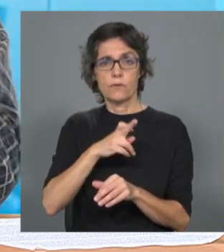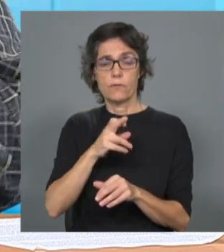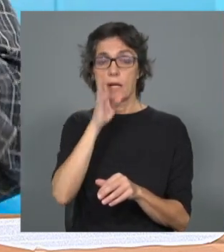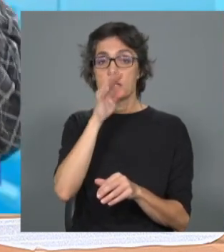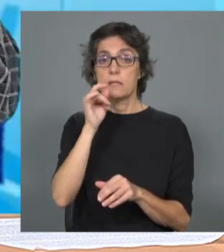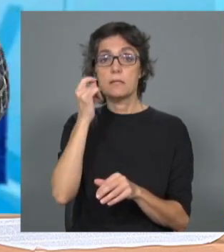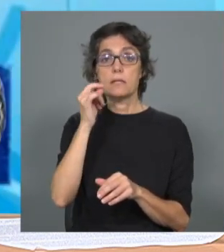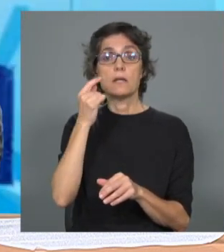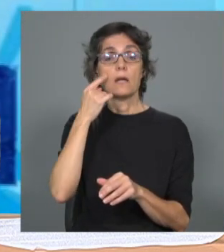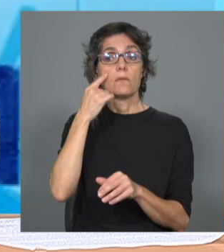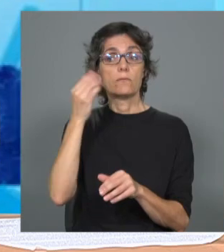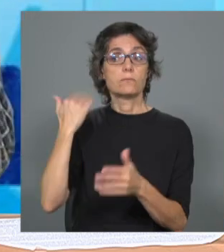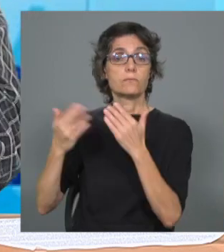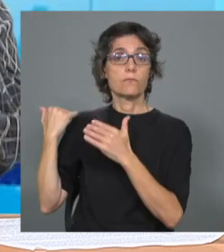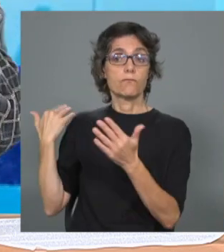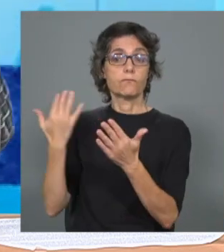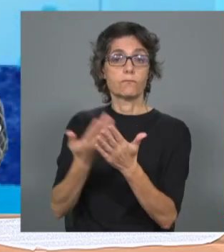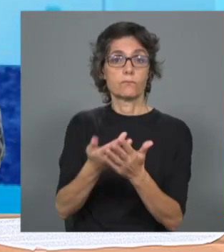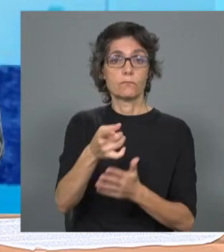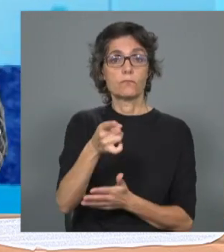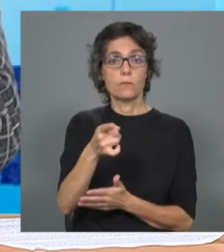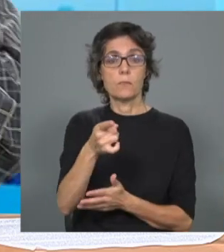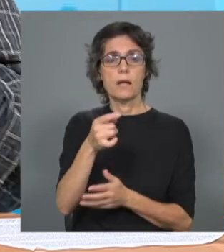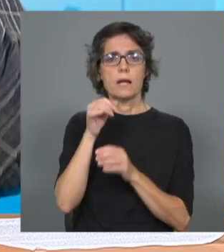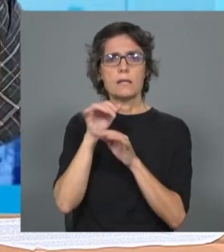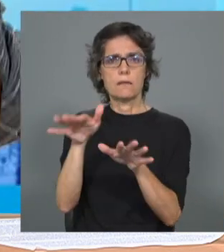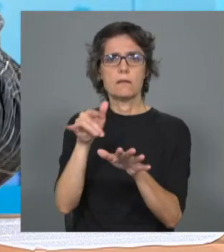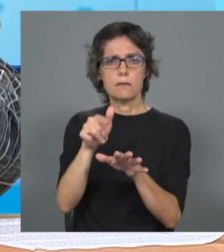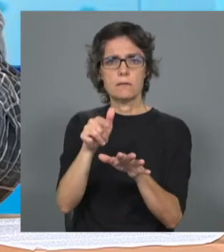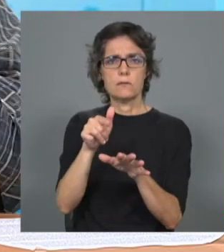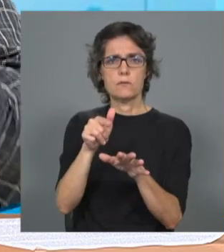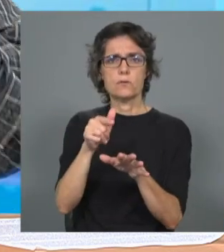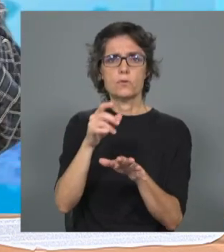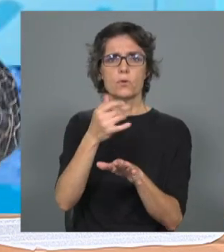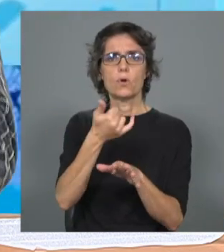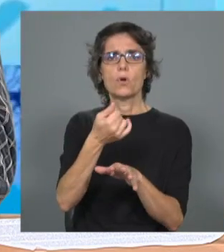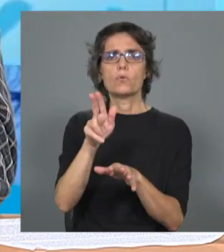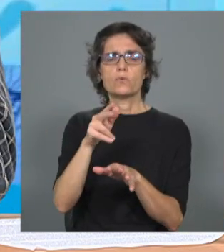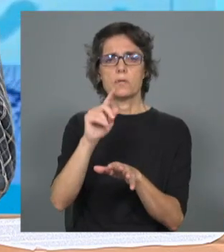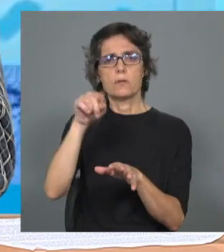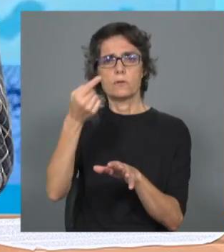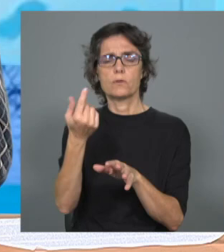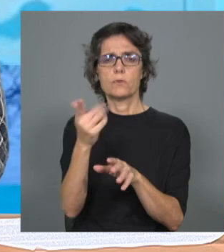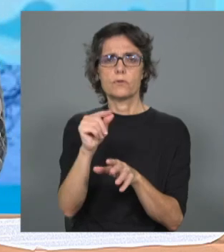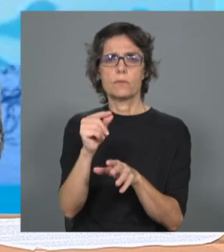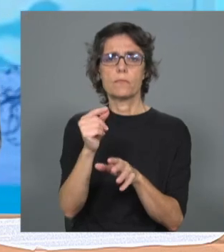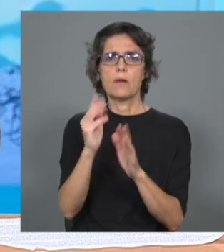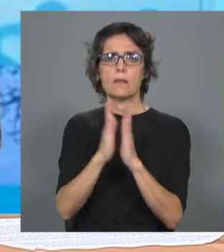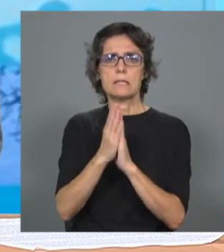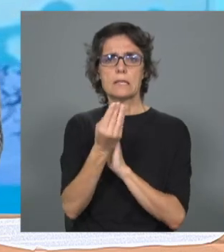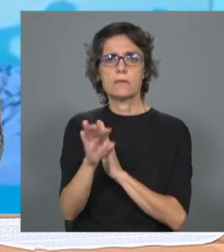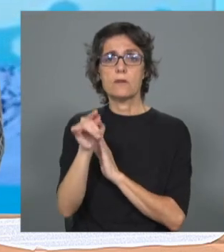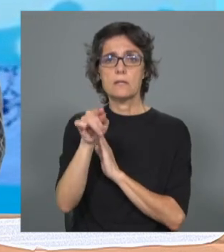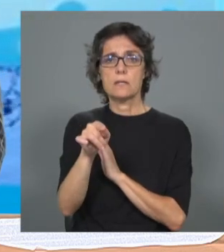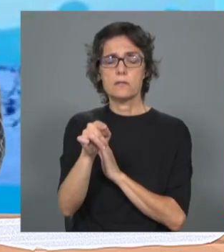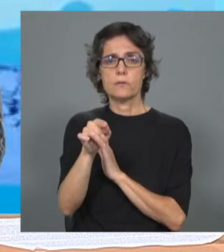da fé e depois mais tarde a Associação da Propagação da Fé de 200 anos e a comemoração também da Santa Infância, ele faz coincidir